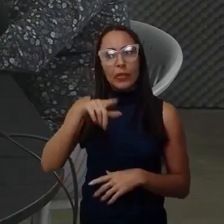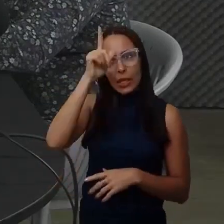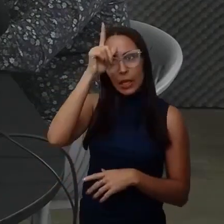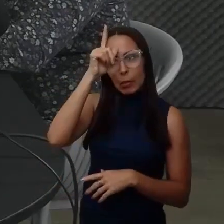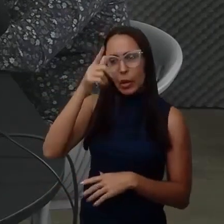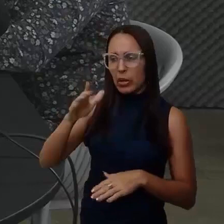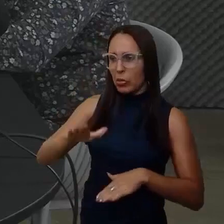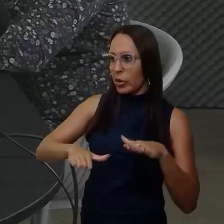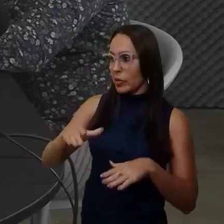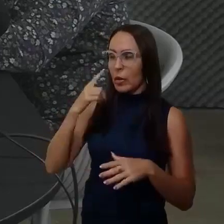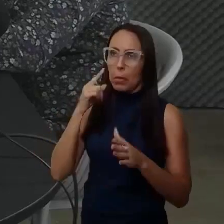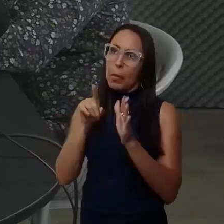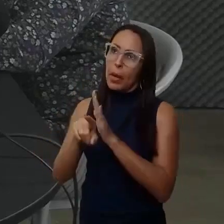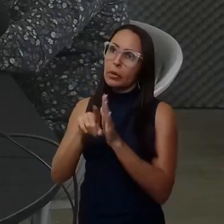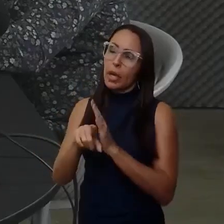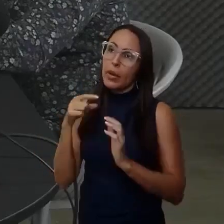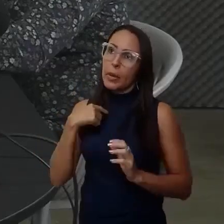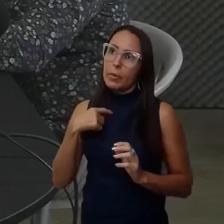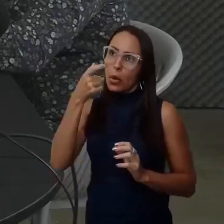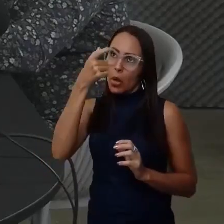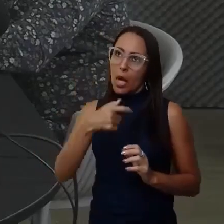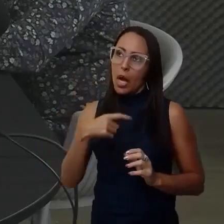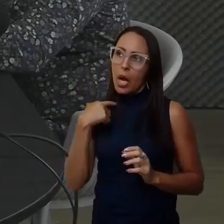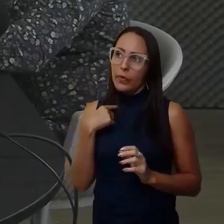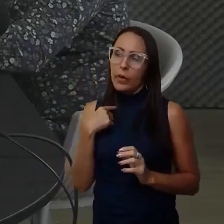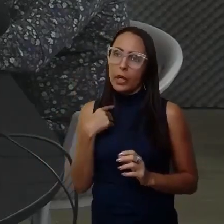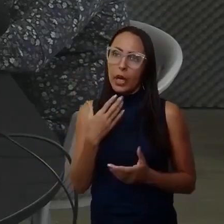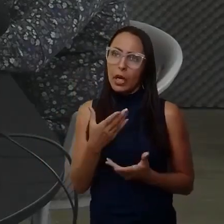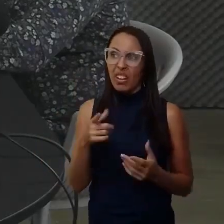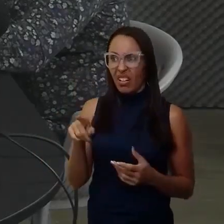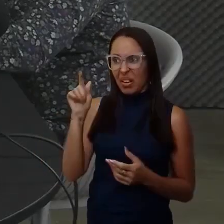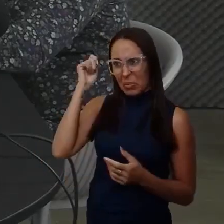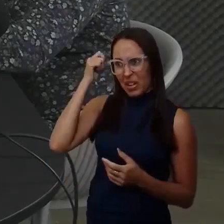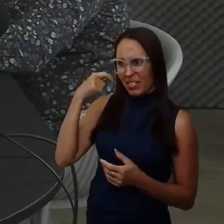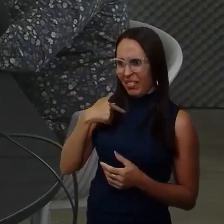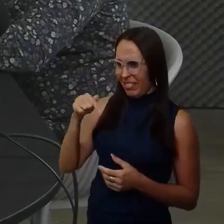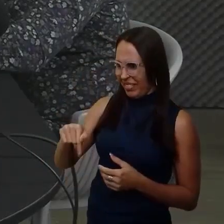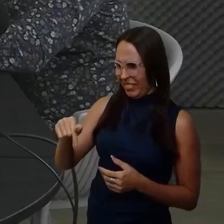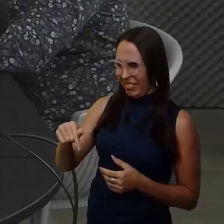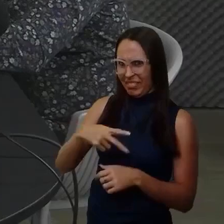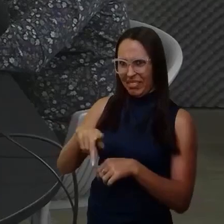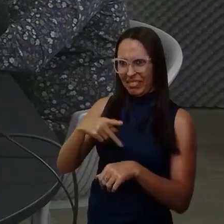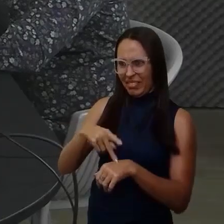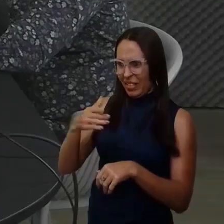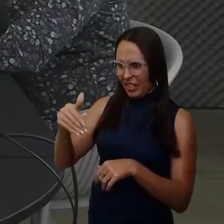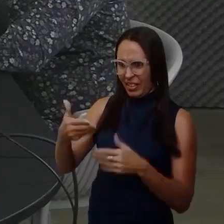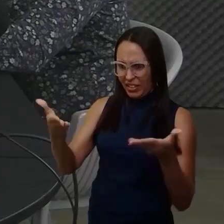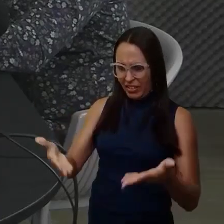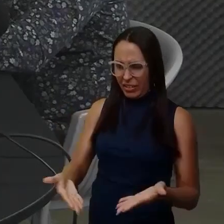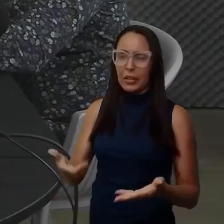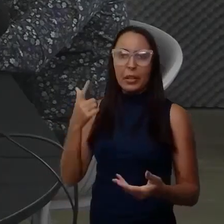vezes com os questionamentos ou com os olhares, não sei o que eu faço, né? Uma preta E logo aqui, na Alemanha, né? exótica, né?